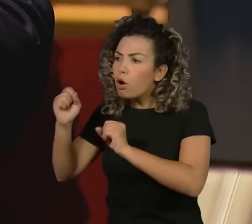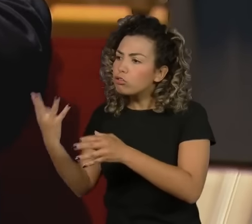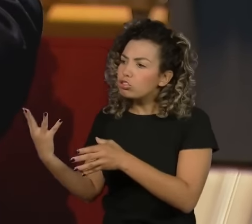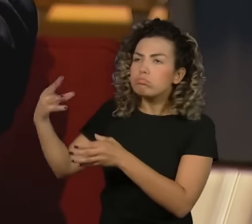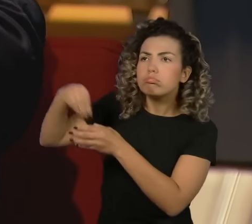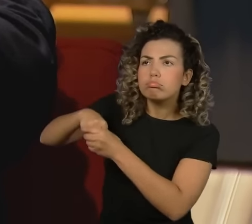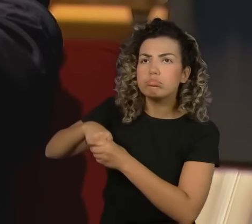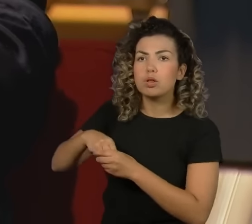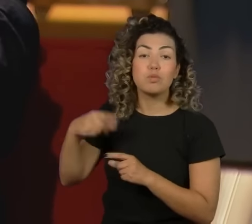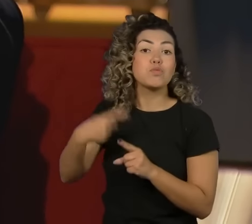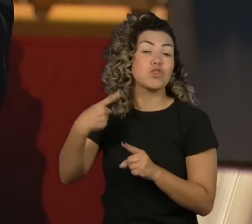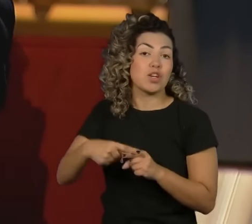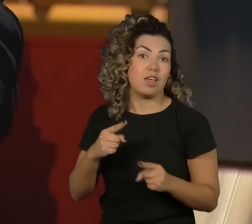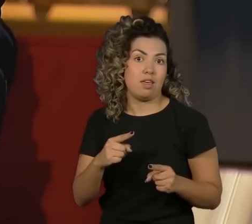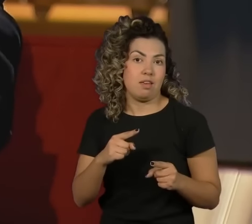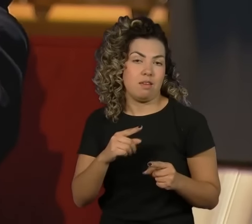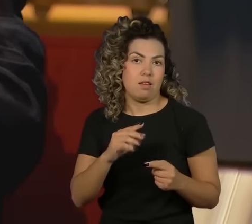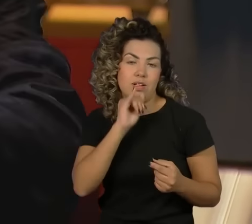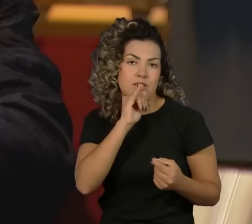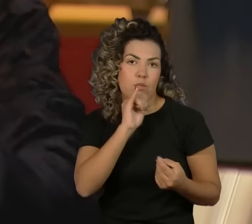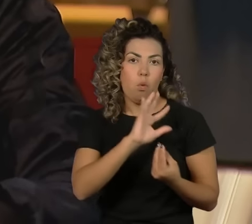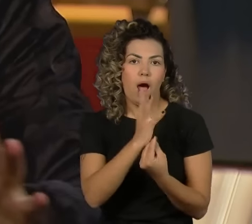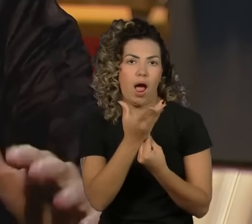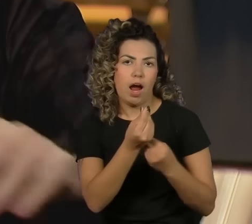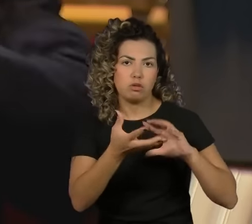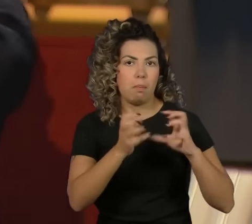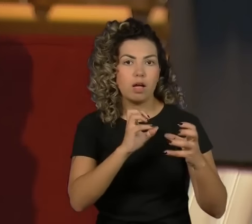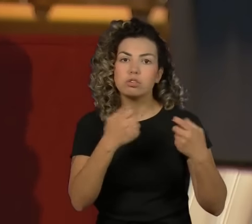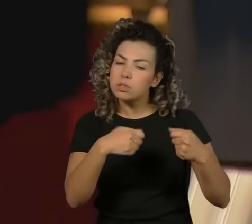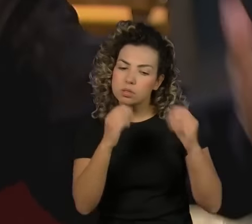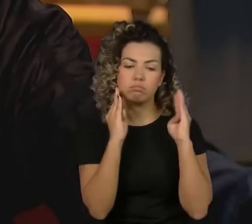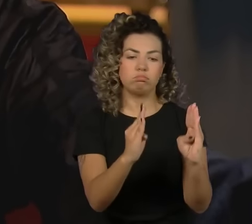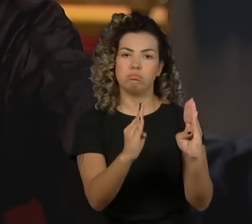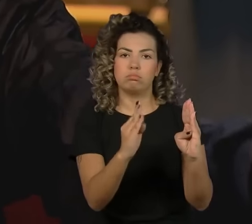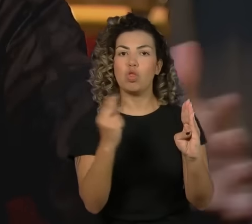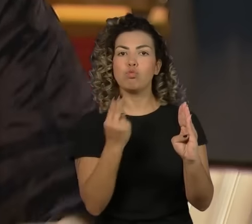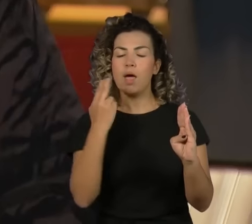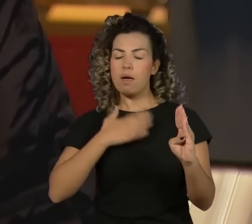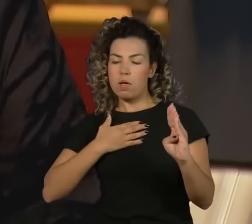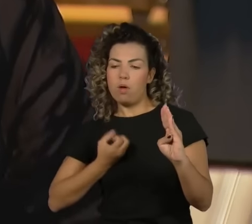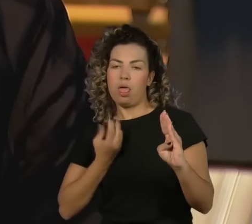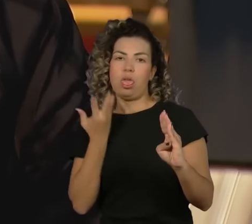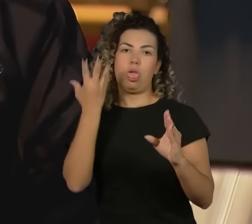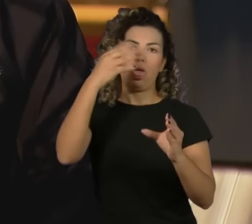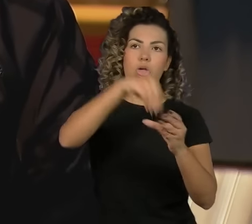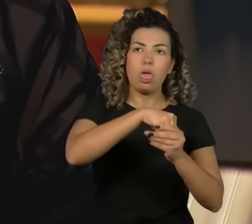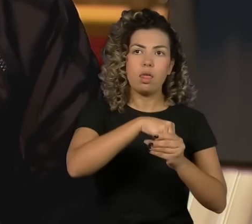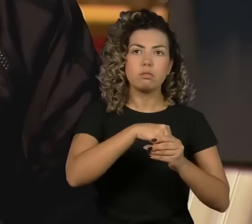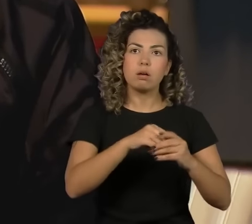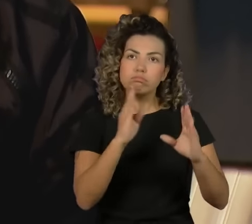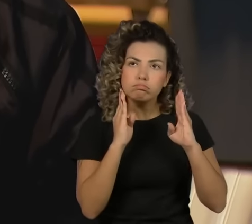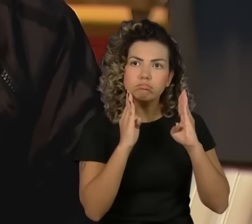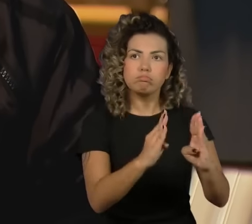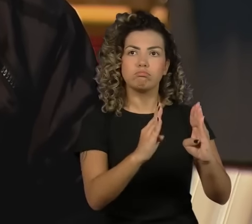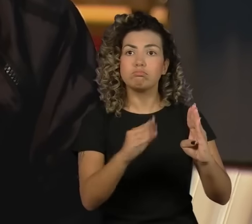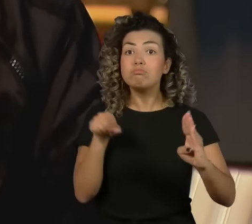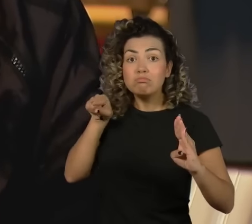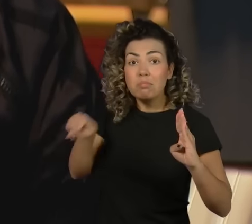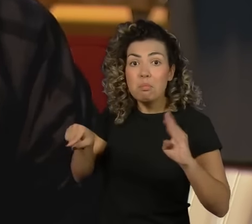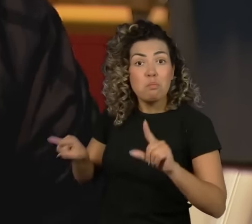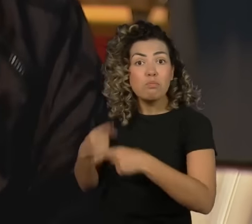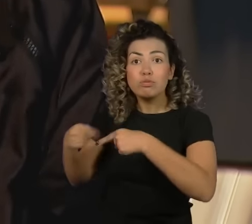os filtros que não vão permitir. Na música popular está permeado de... Você quer conhecer o Brasil? Você quer estudar o